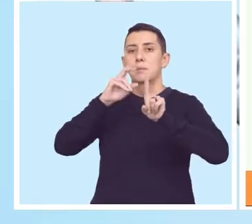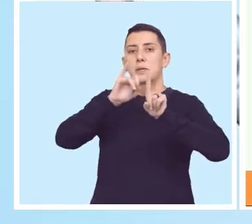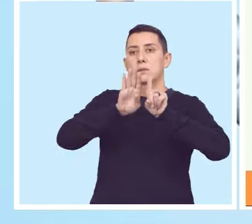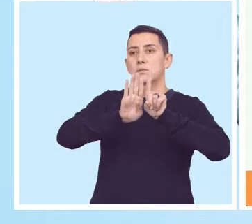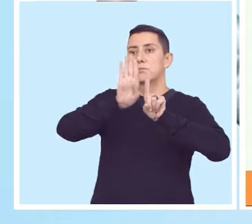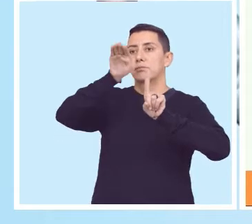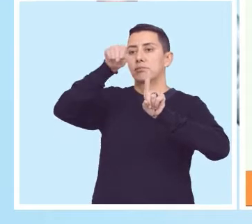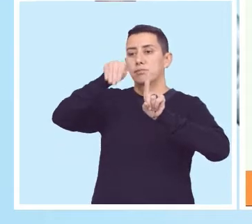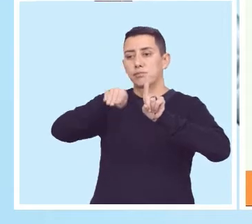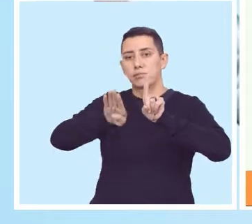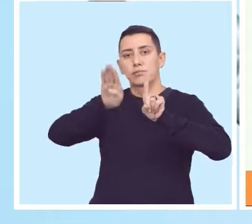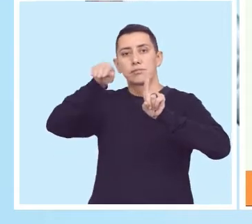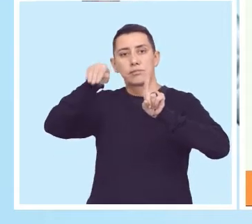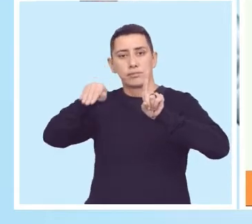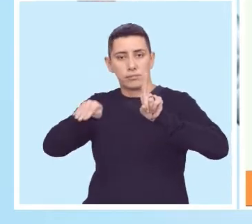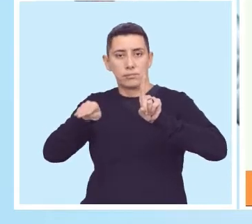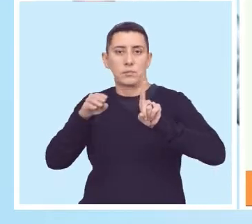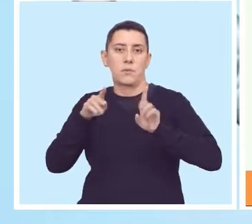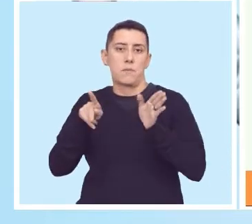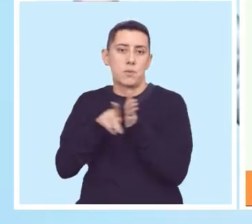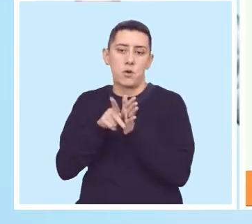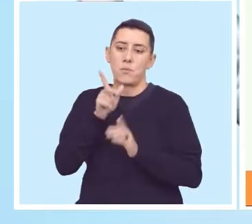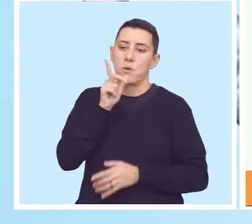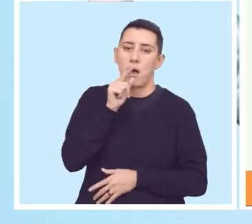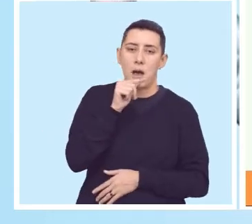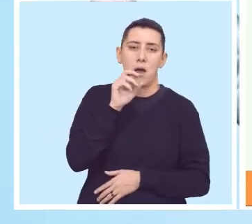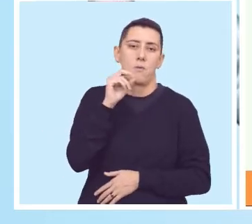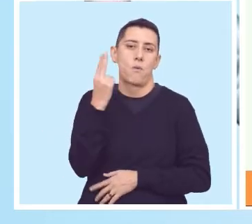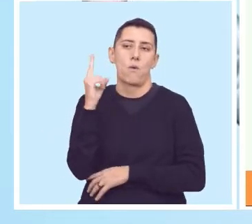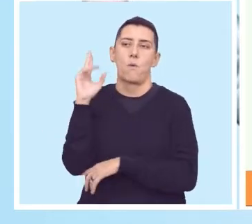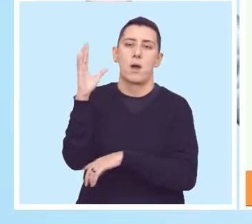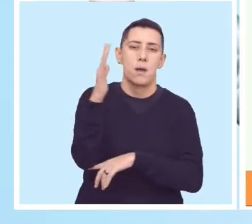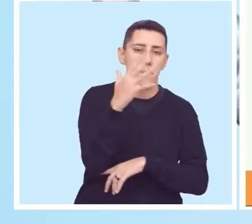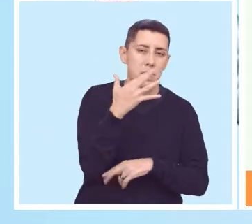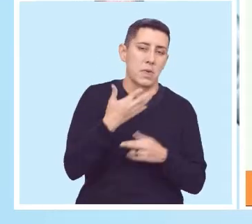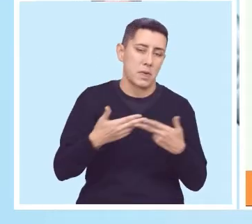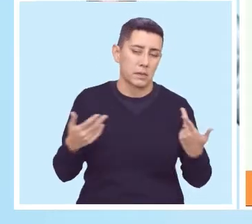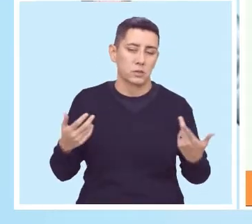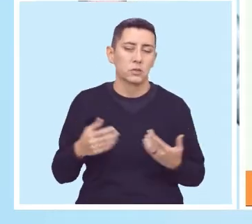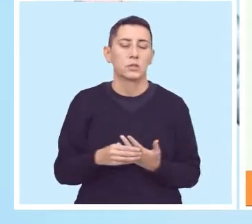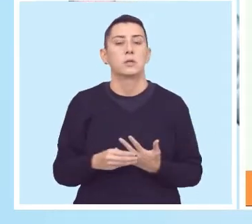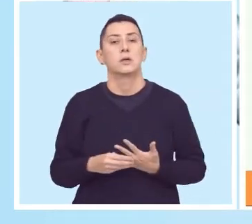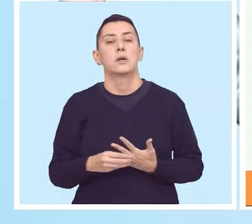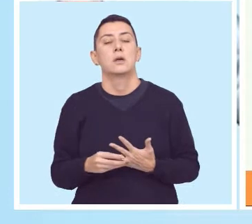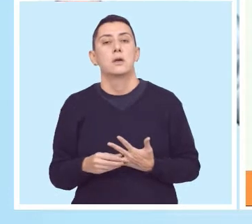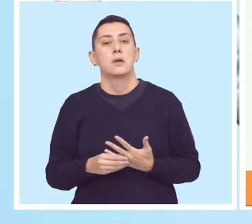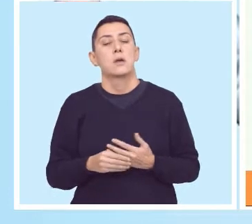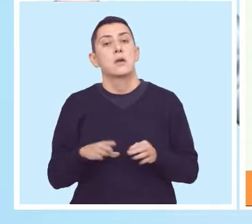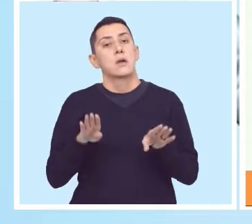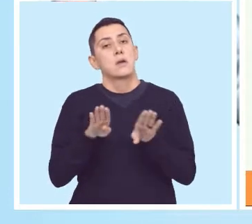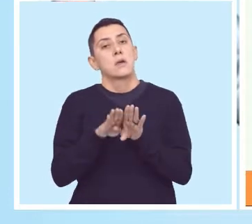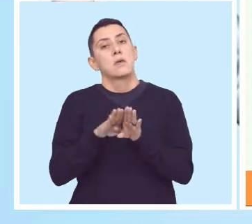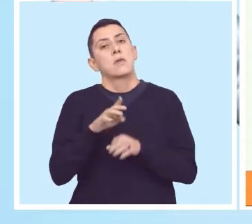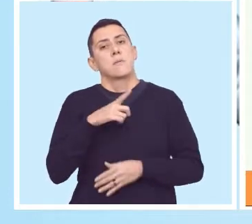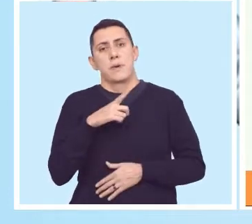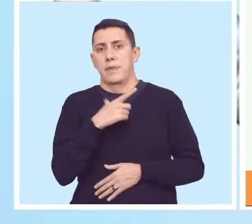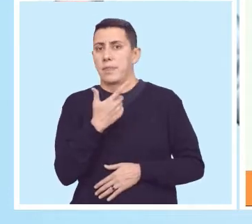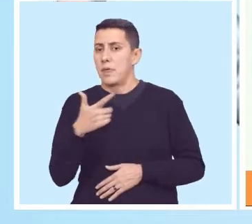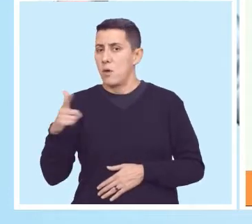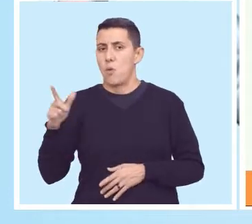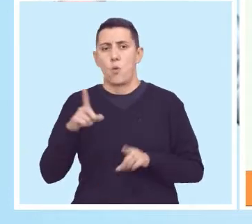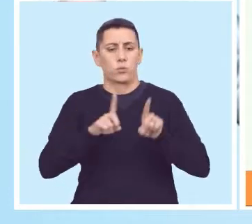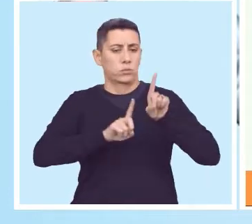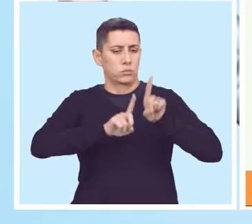ambiental ou degradação fluvial, mas também nós tínhamos outras métricas, diversas outras